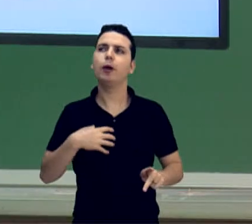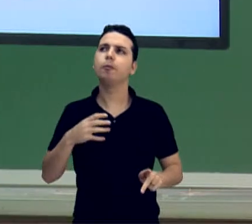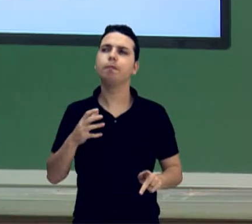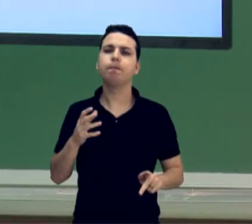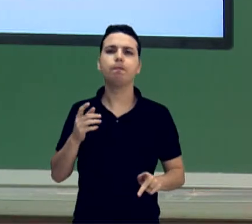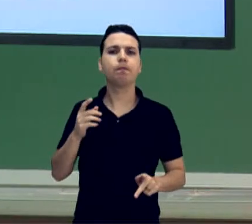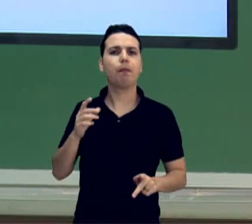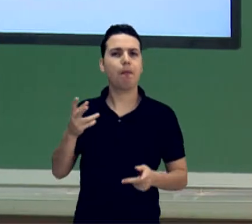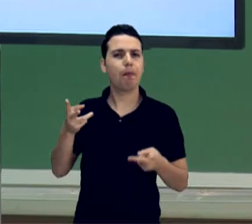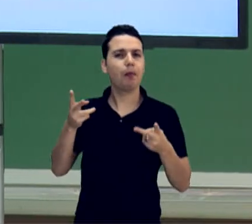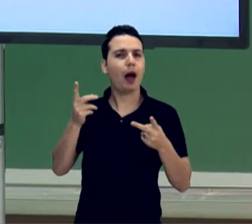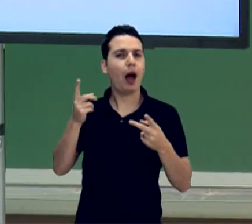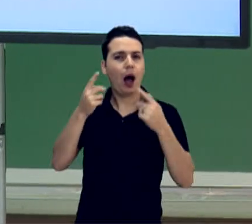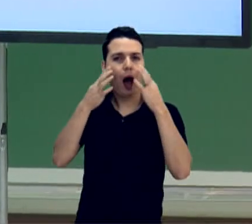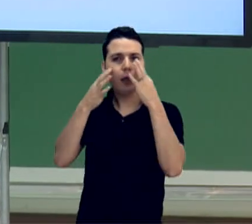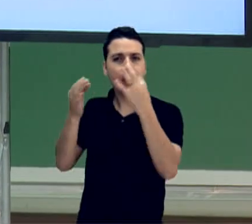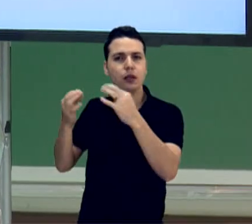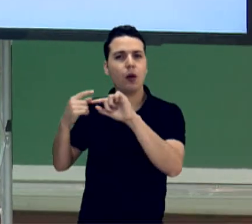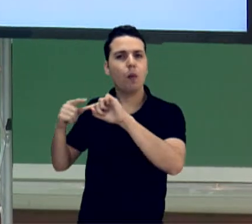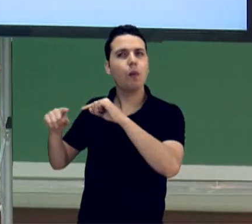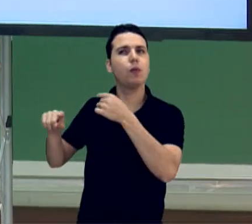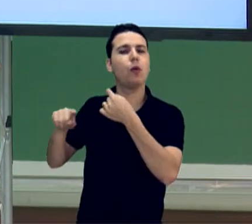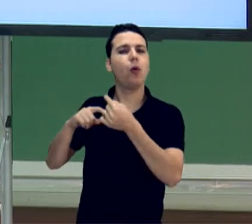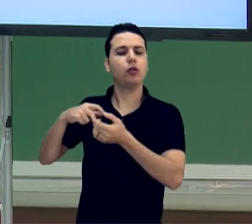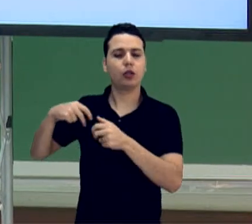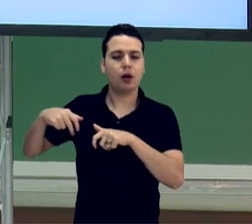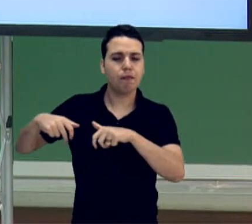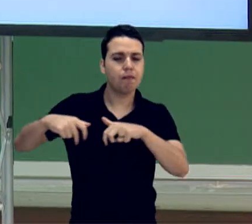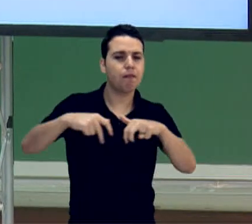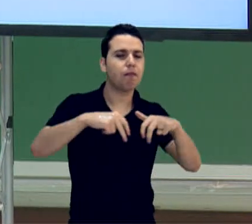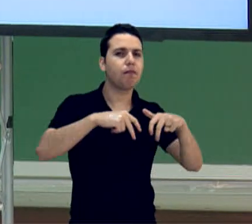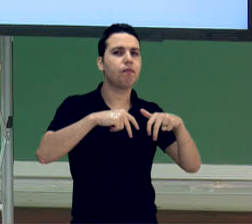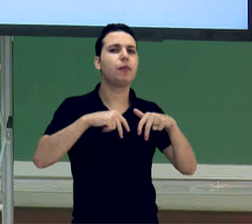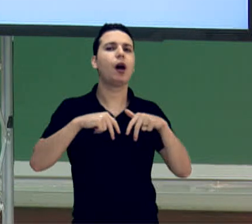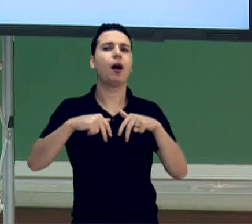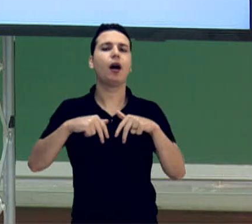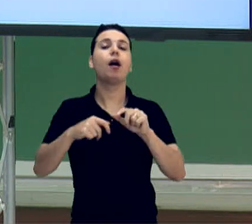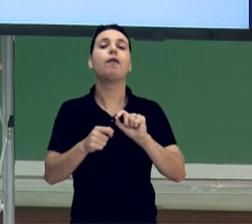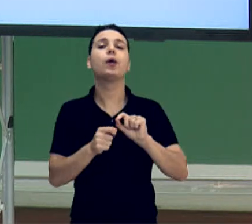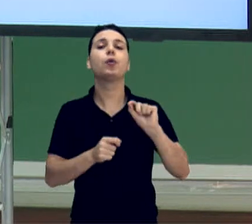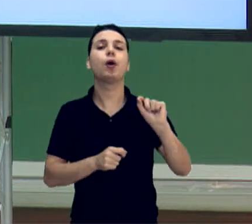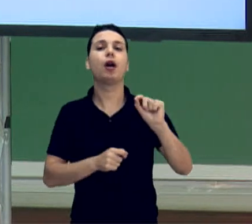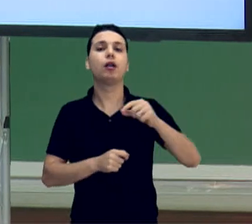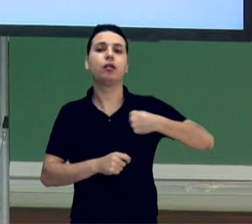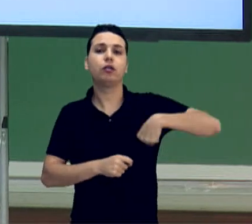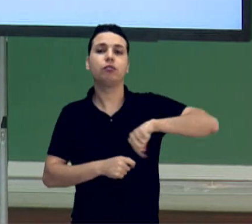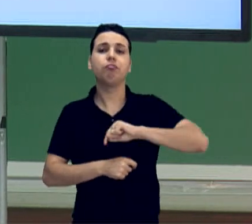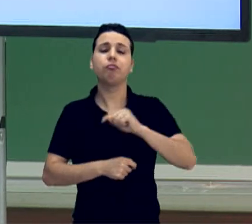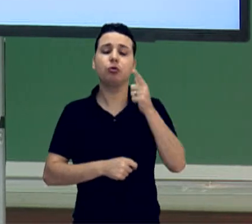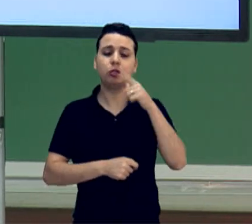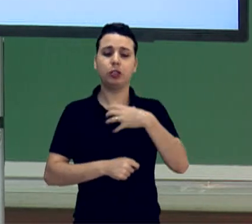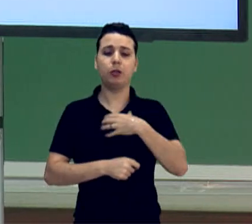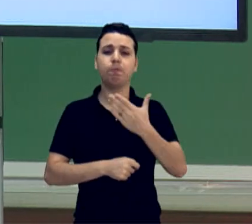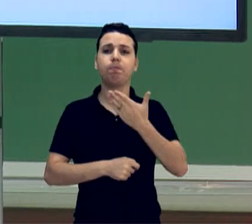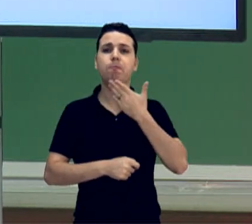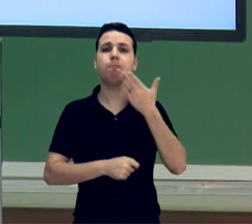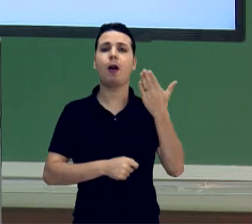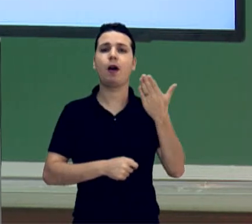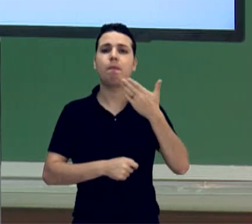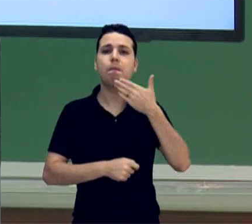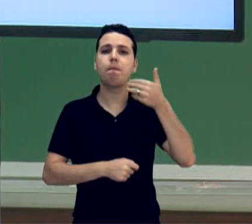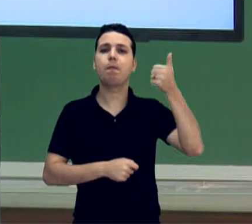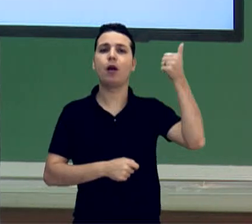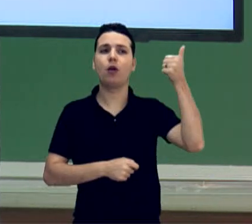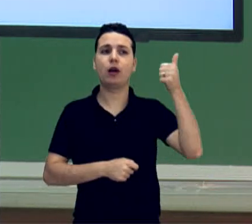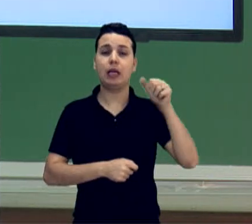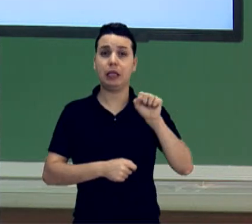se deslocar, né, independente do ritmo, isso faz com que a gente tenha uma facilidade maior. Então, se eu